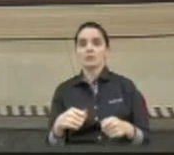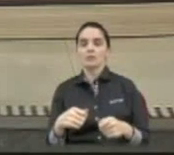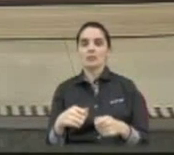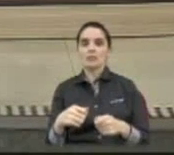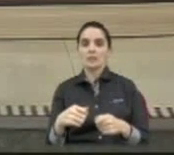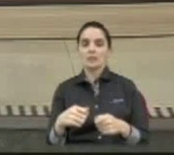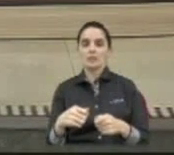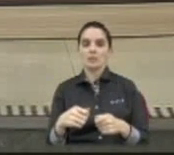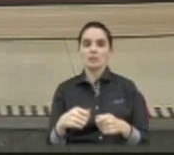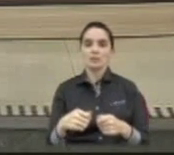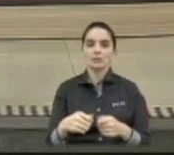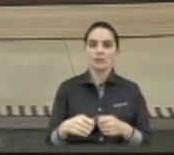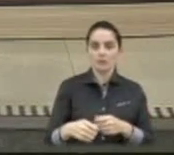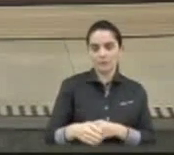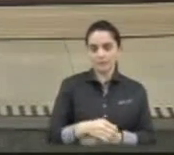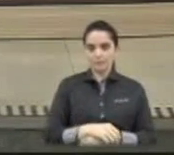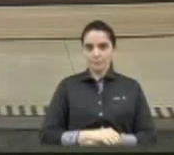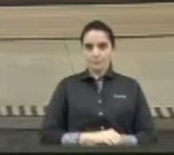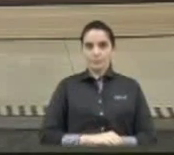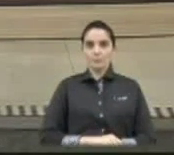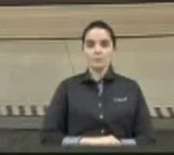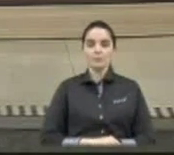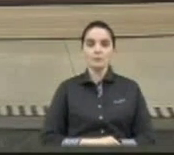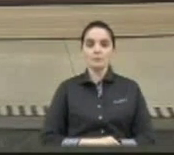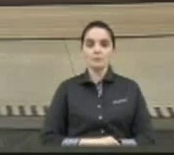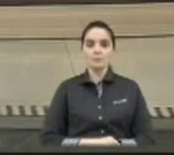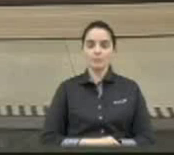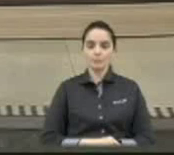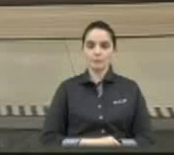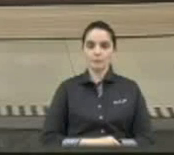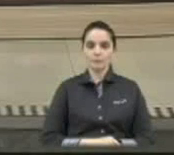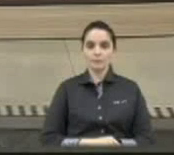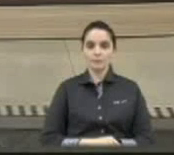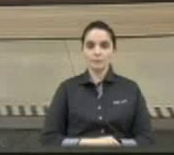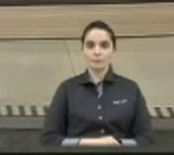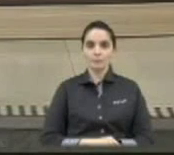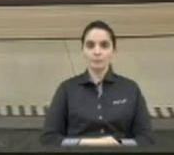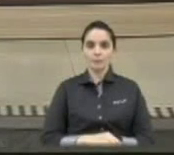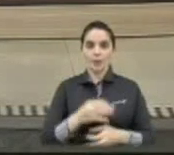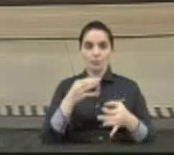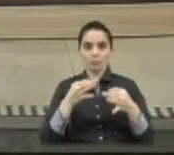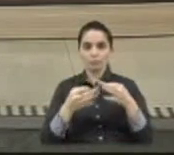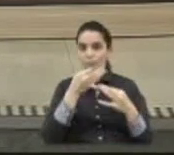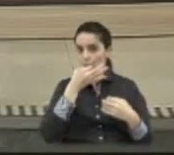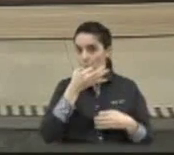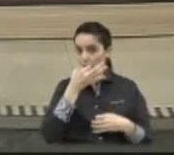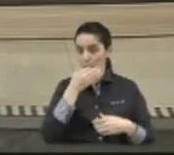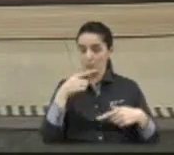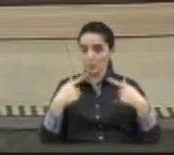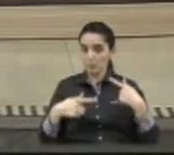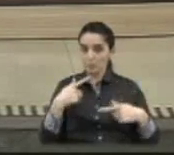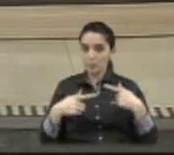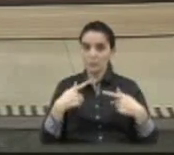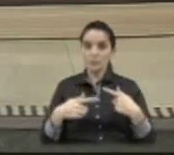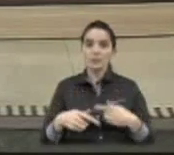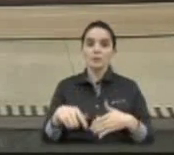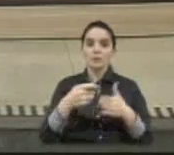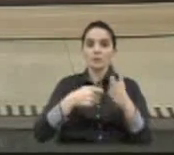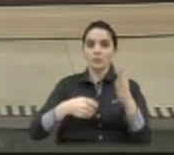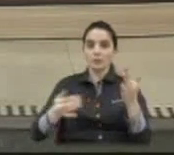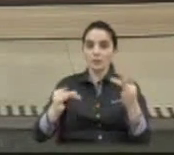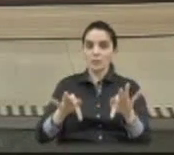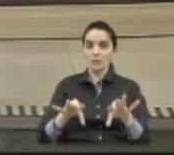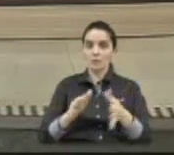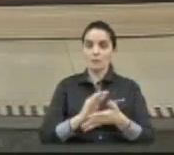isenção parcial do valor emolumentos e da outras providências. Está em discussão a redação final elaborada pela